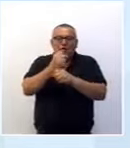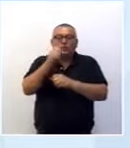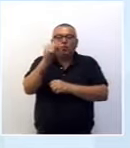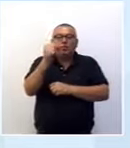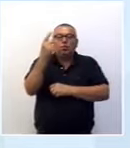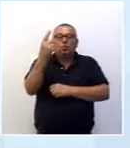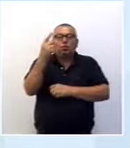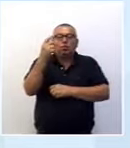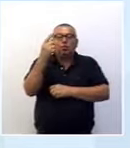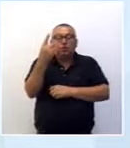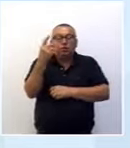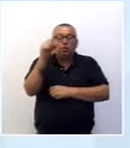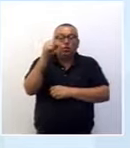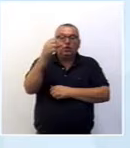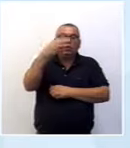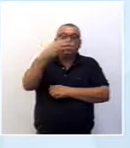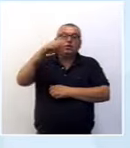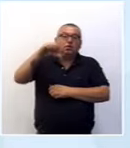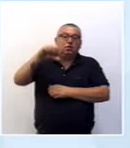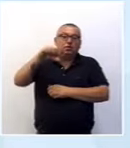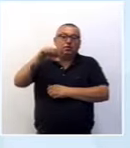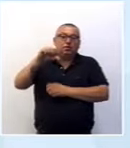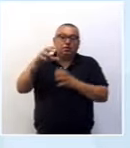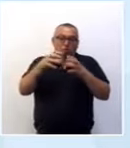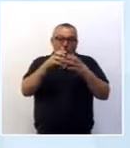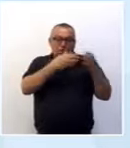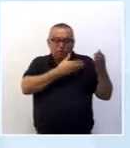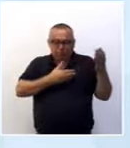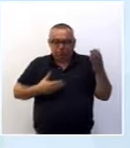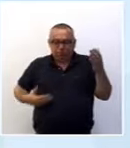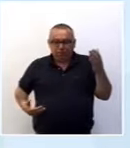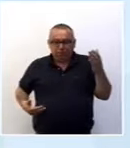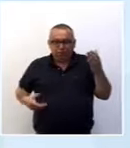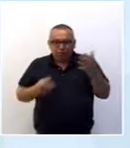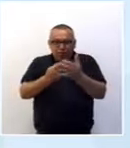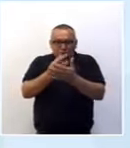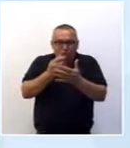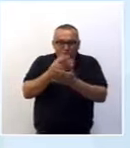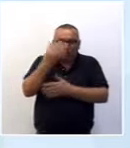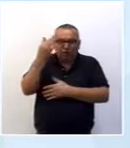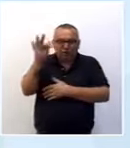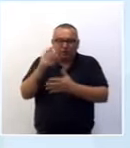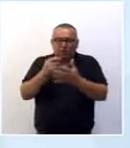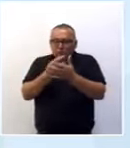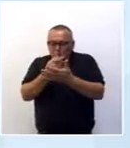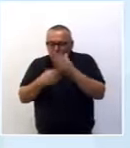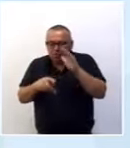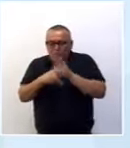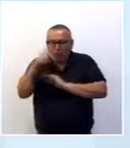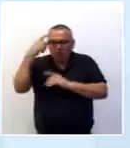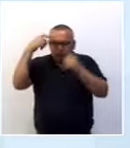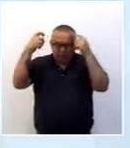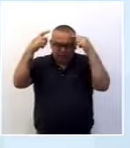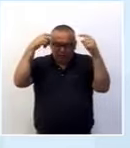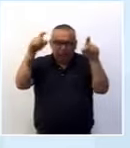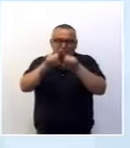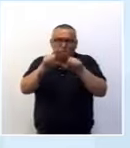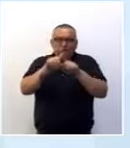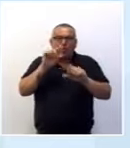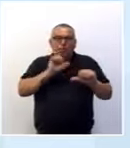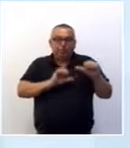né, o governo francês comprou os direitos, né, dessa invenção e tornou